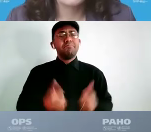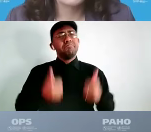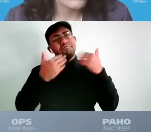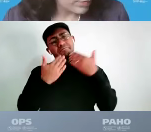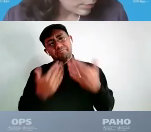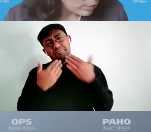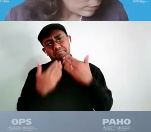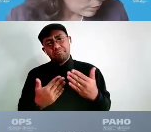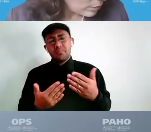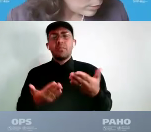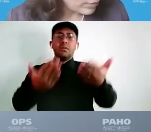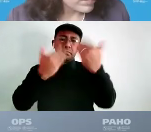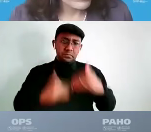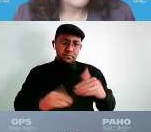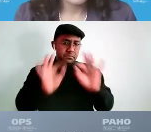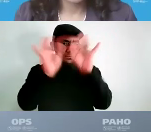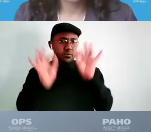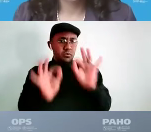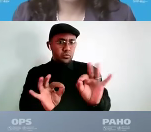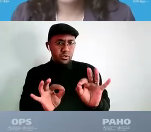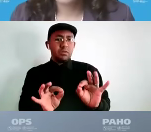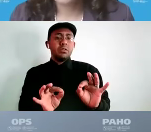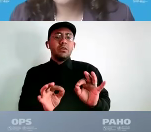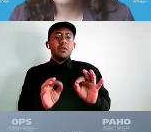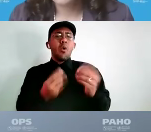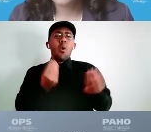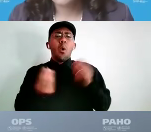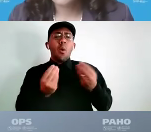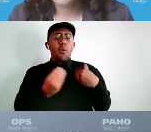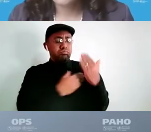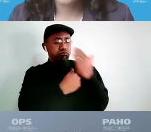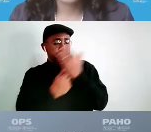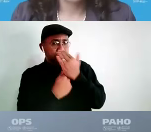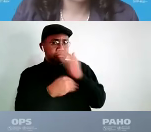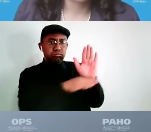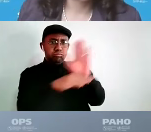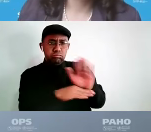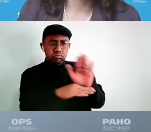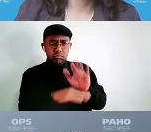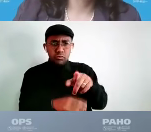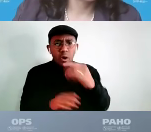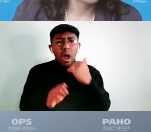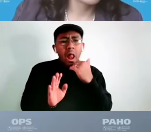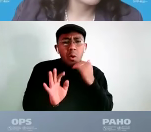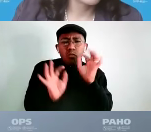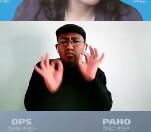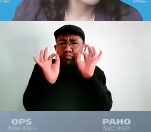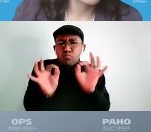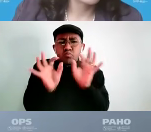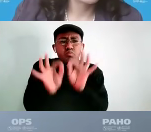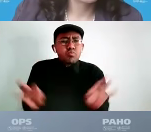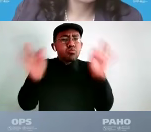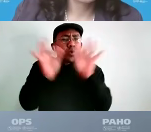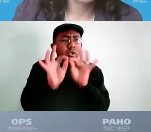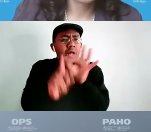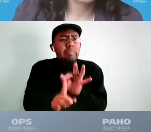Foi indicado quais são os fatores de risco e quais são as medidas preventivas. Você gostaria de falar